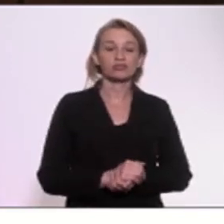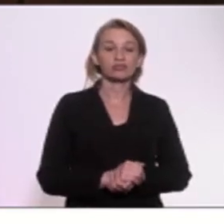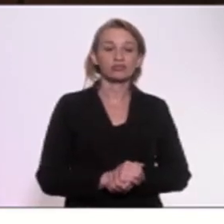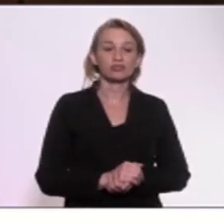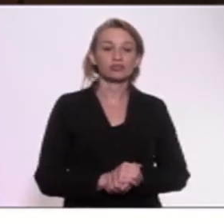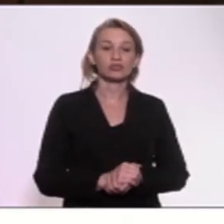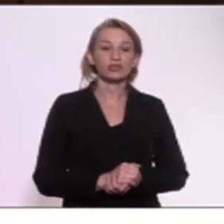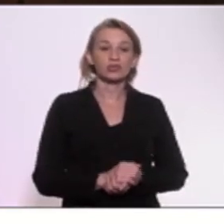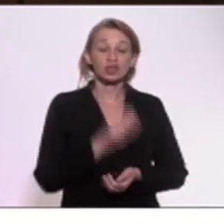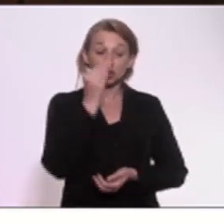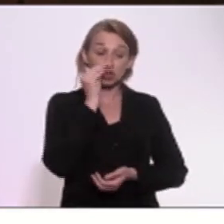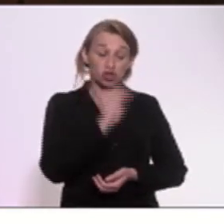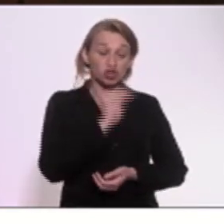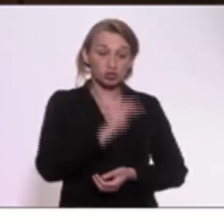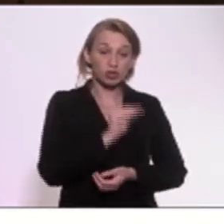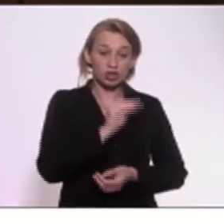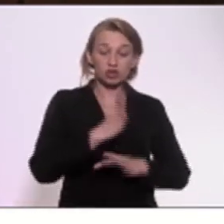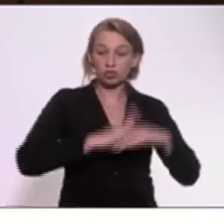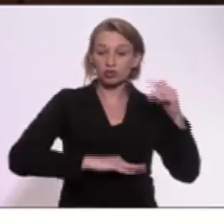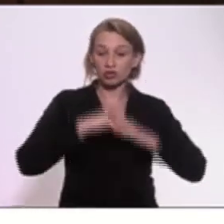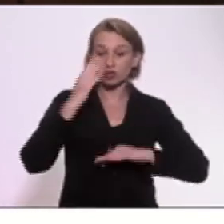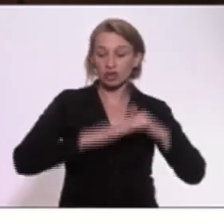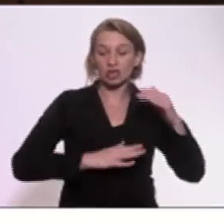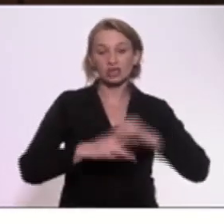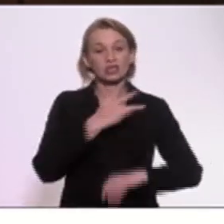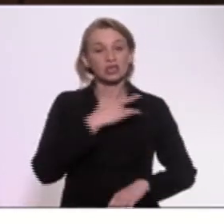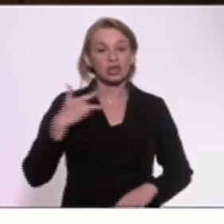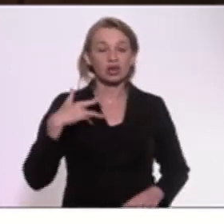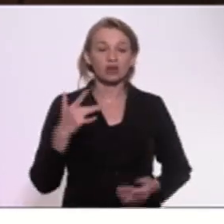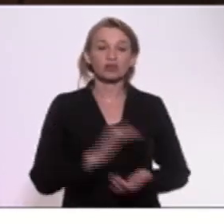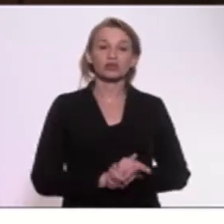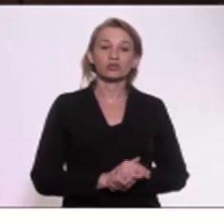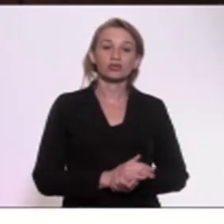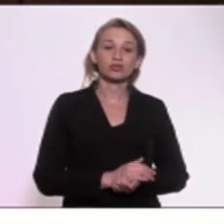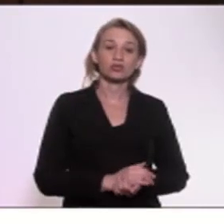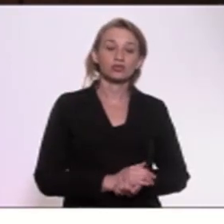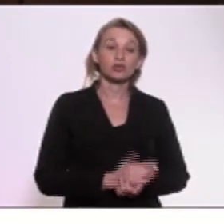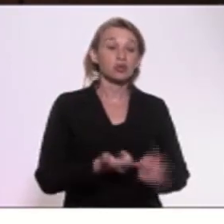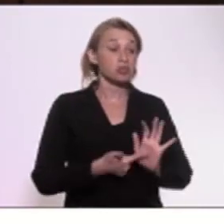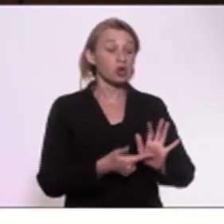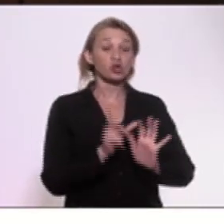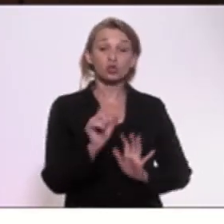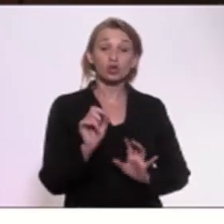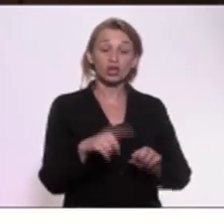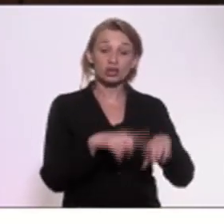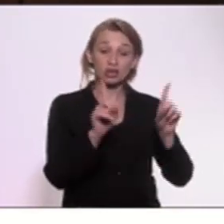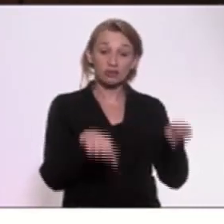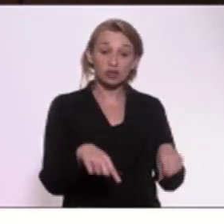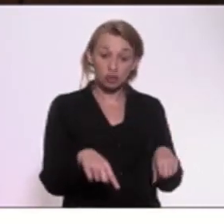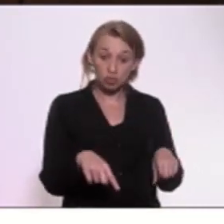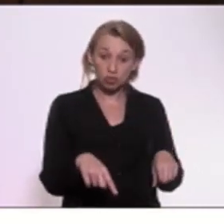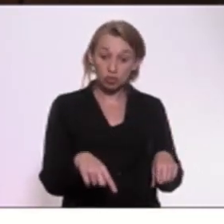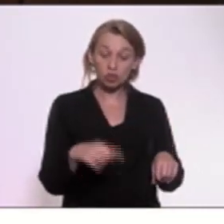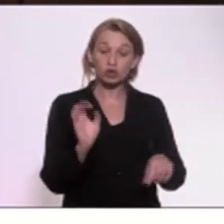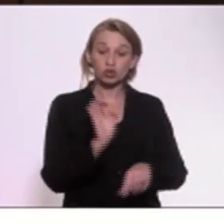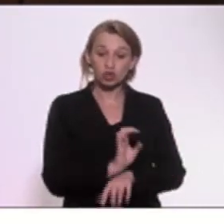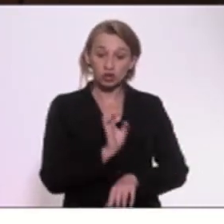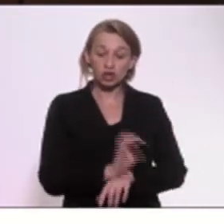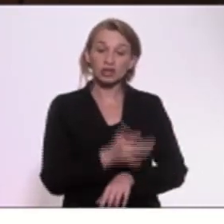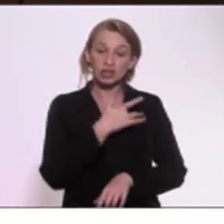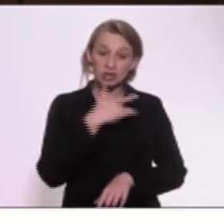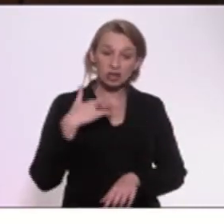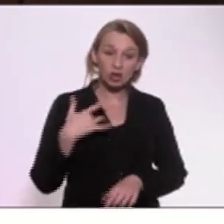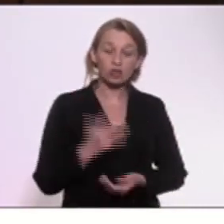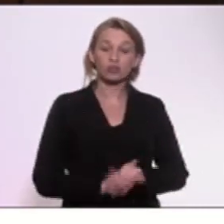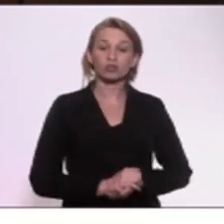o reflexo do descaso que os servidores do Estado, que em especial os servidores da saúde têm